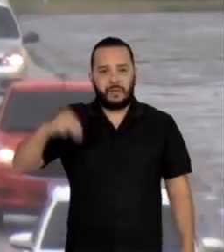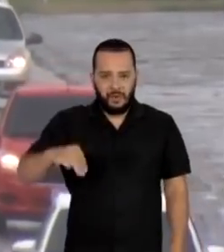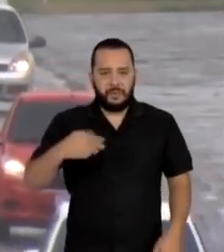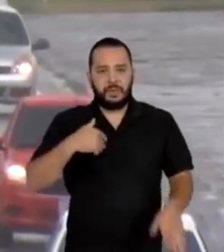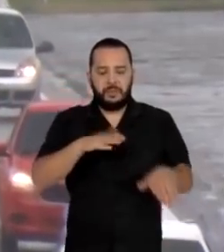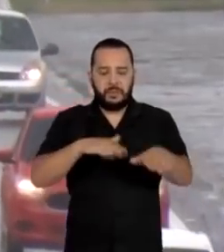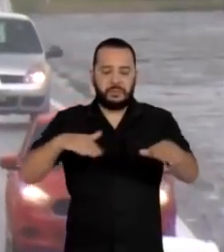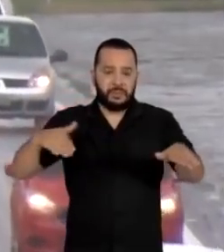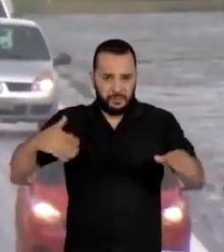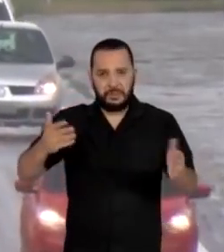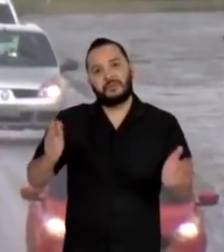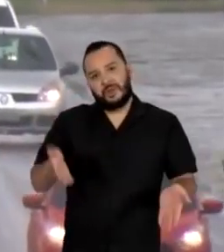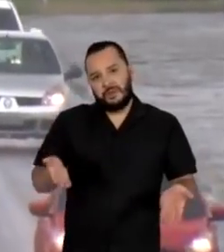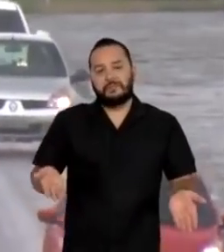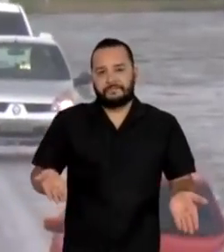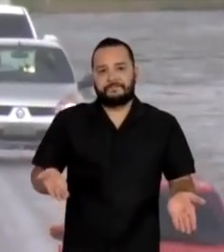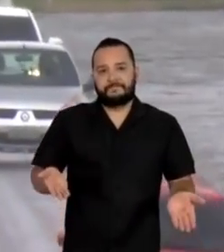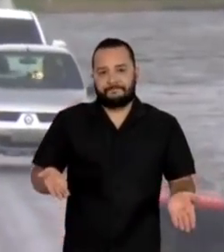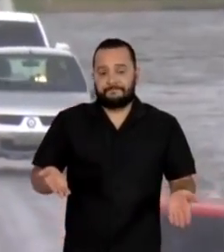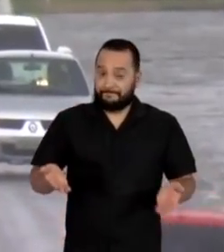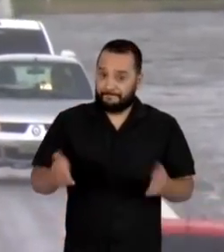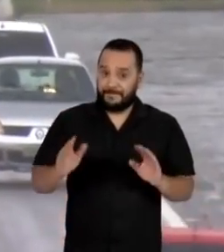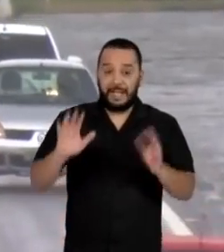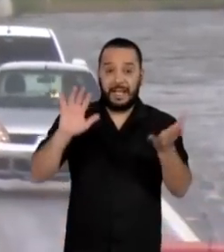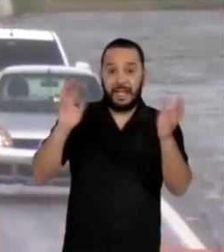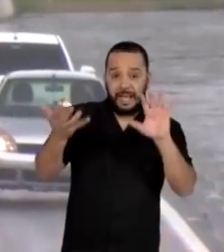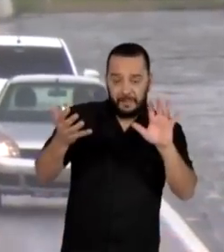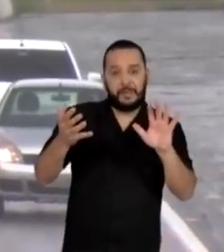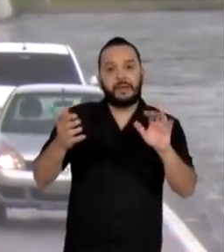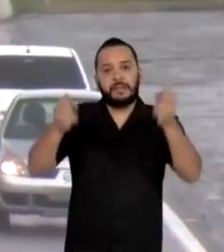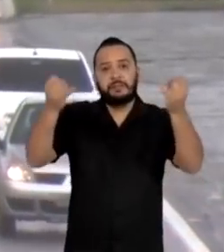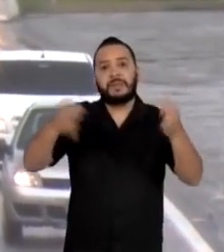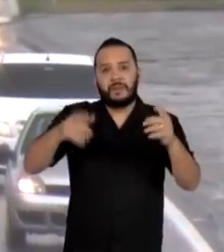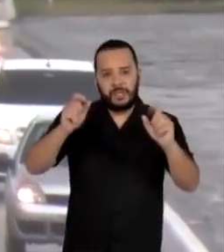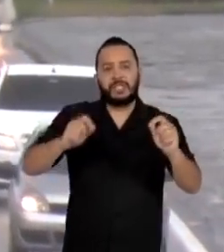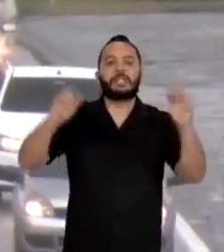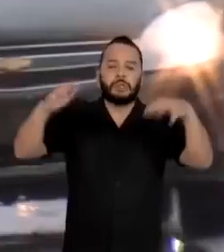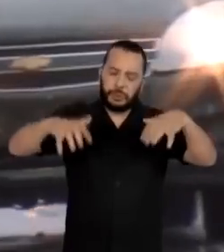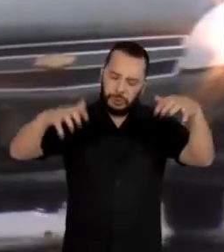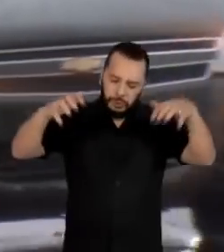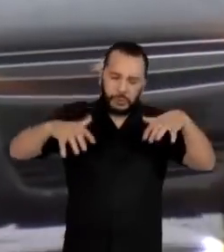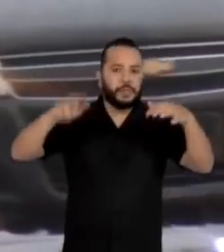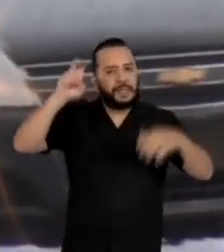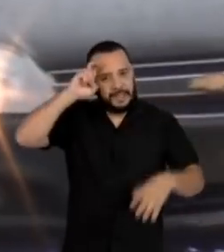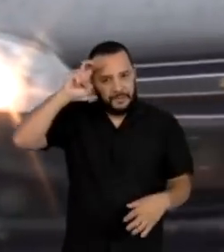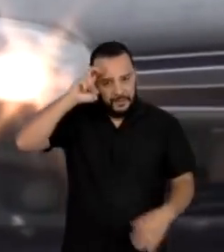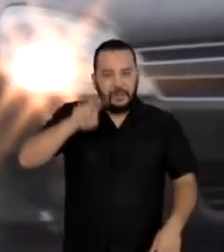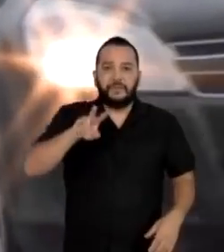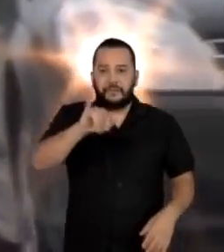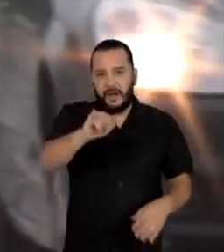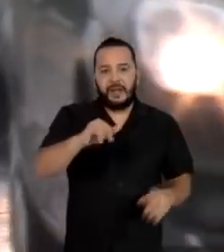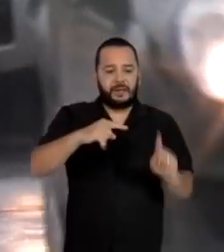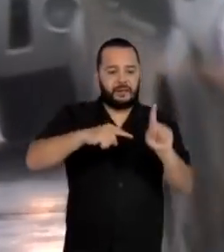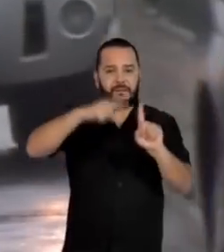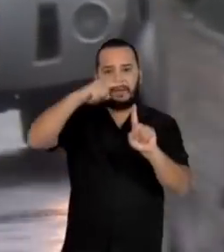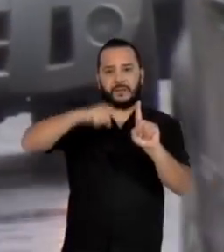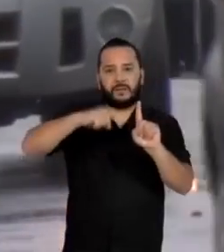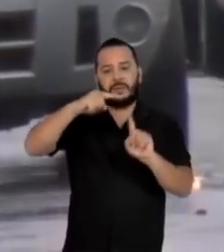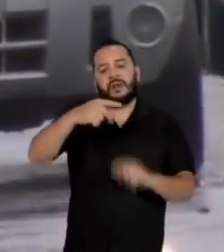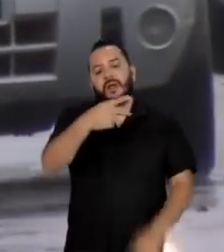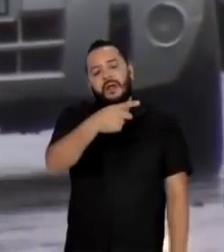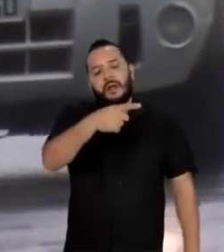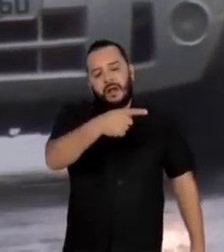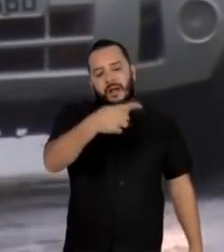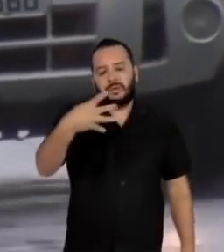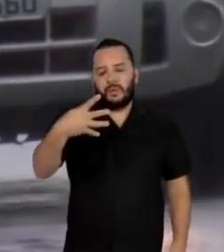durante as primeiras horas do dia. Segundo a Climatempo, a previsão é de mais chuva durante toda a quinta-feira, com temperatura mínima de 14 e máxima